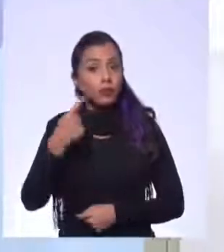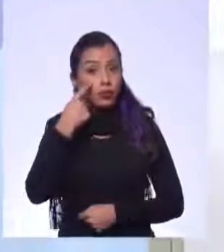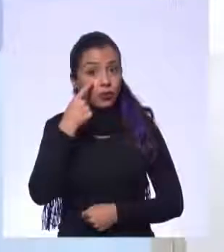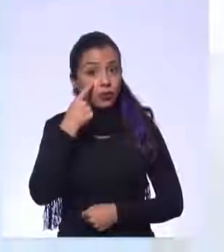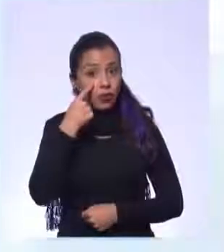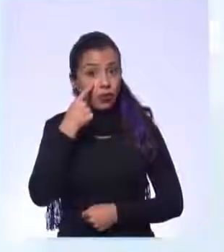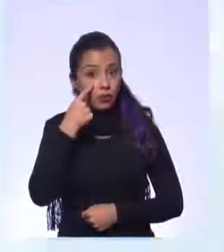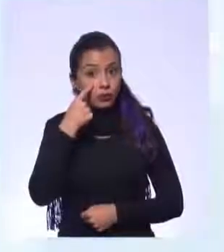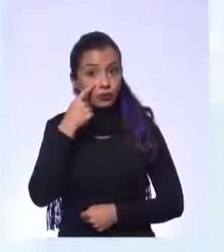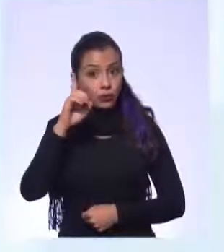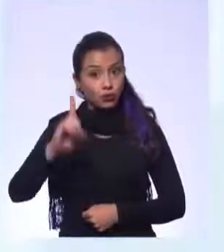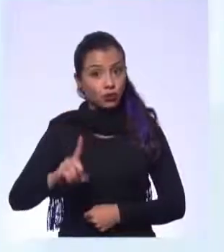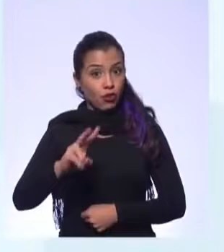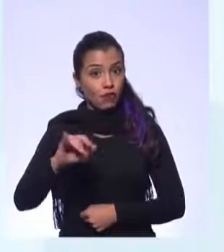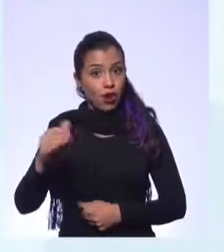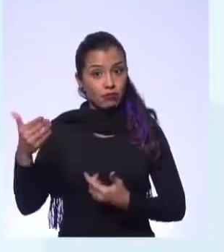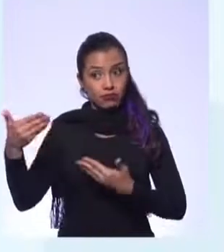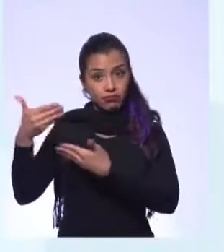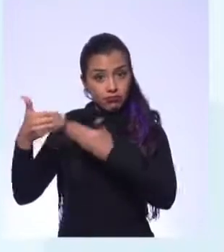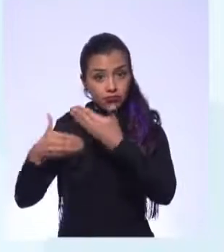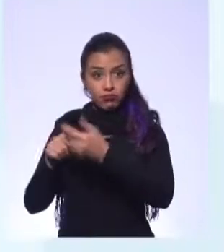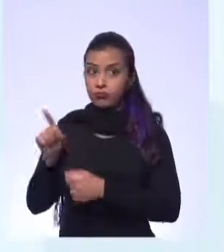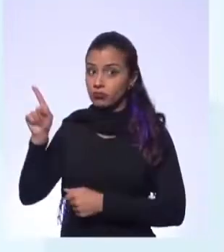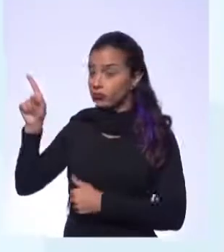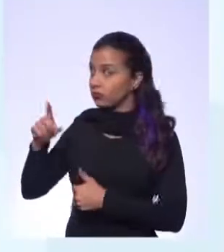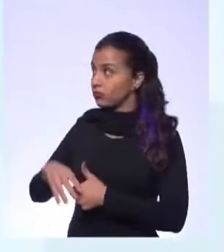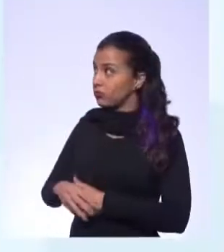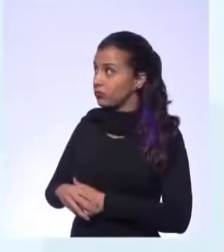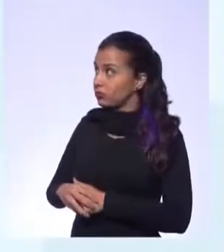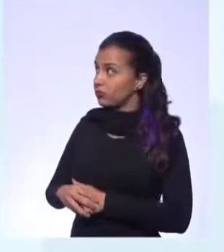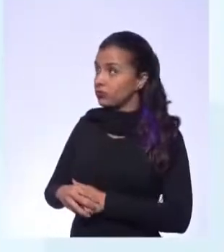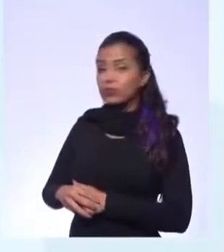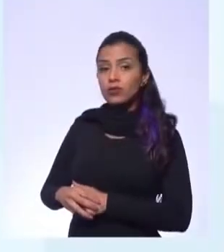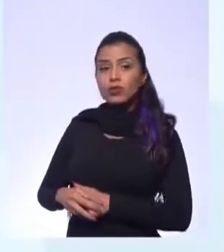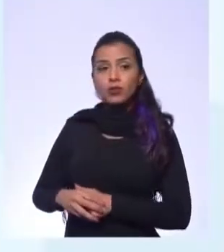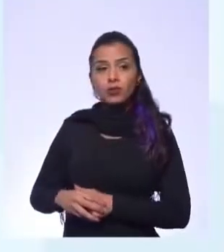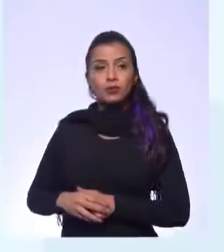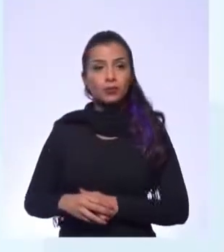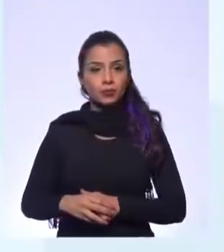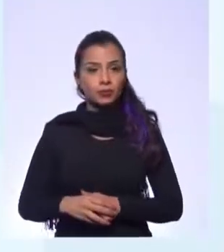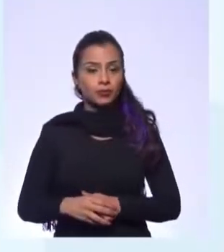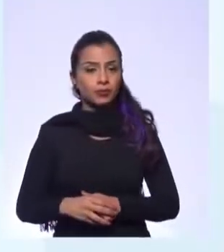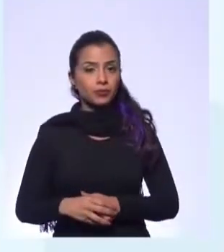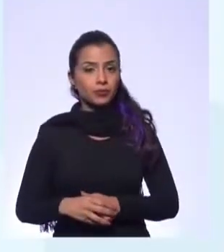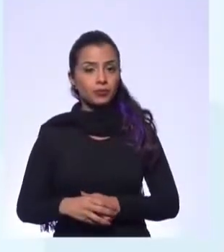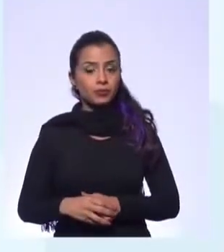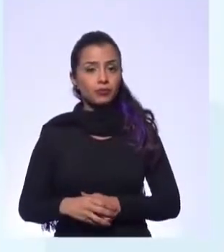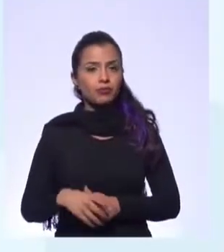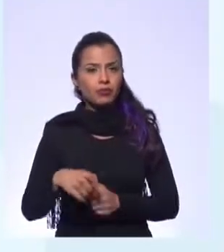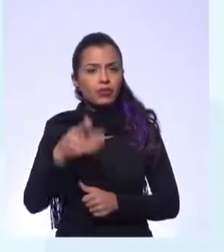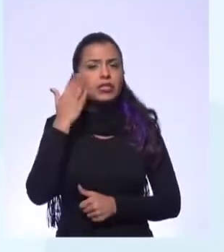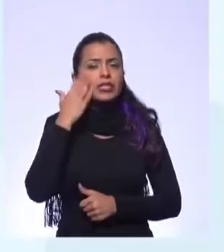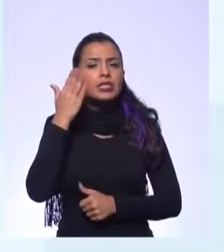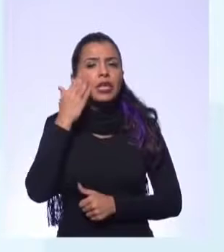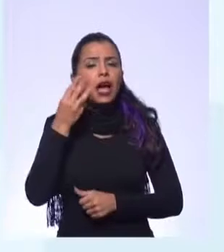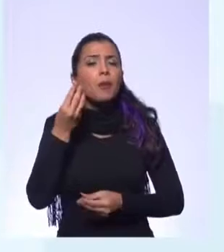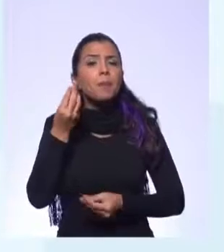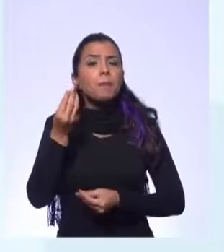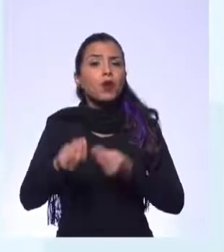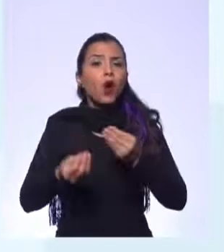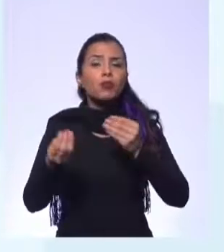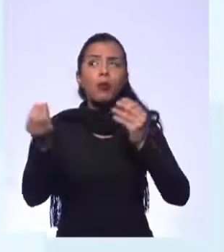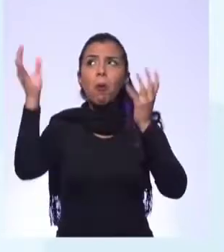pergunta que o diretor vai colocar para vocês. Do you know how climate change can affect our planet? Você sabe como as